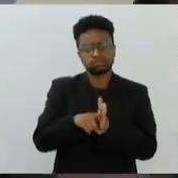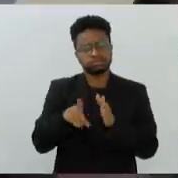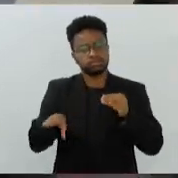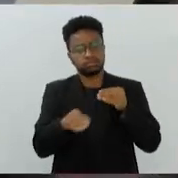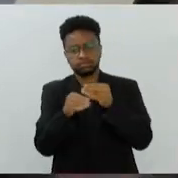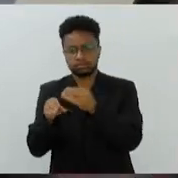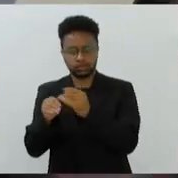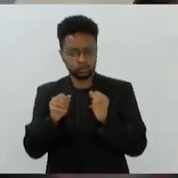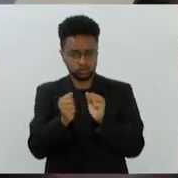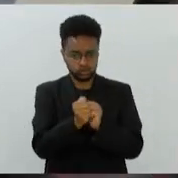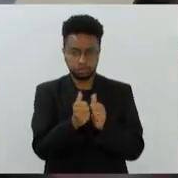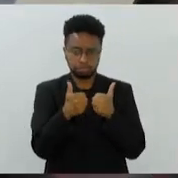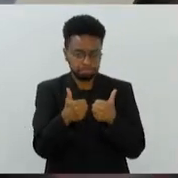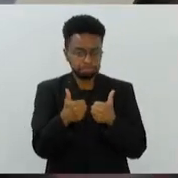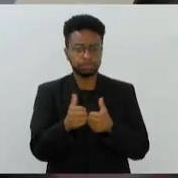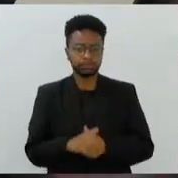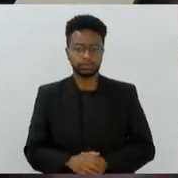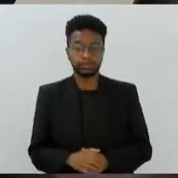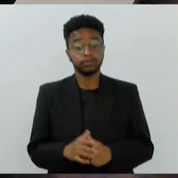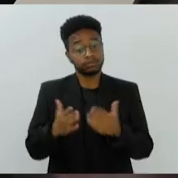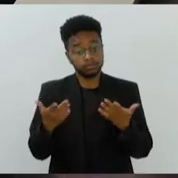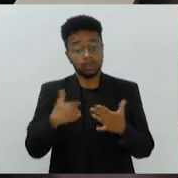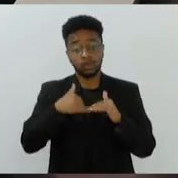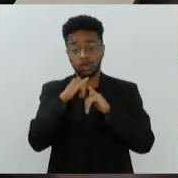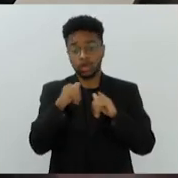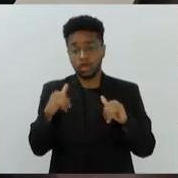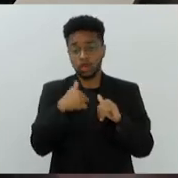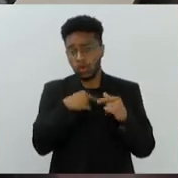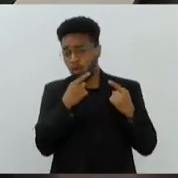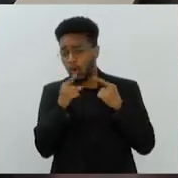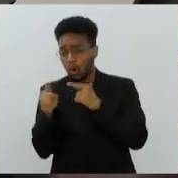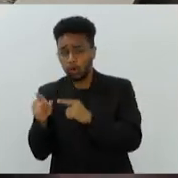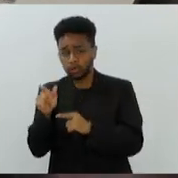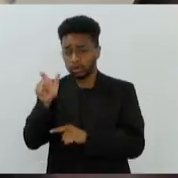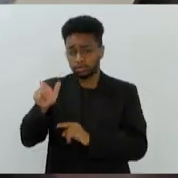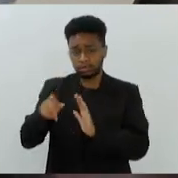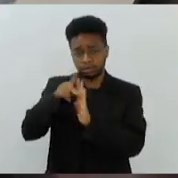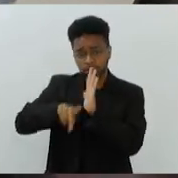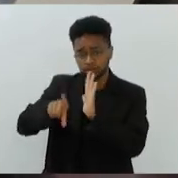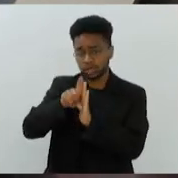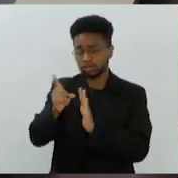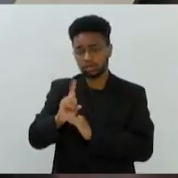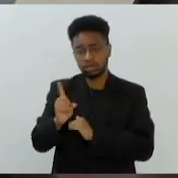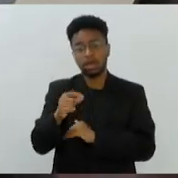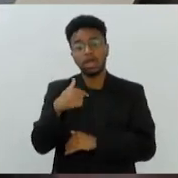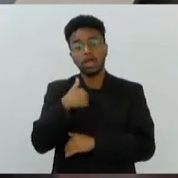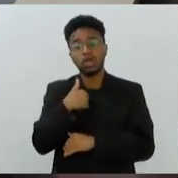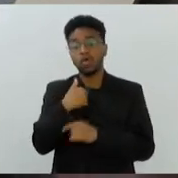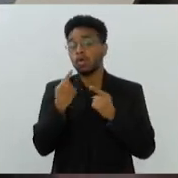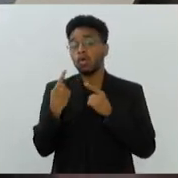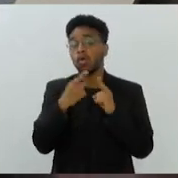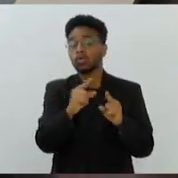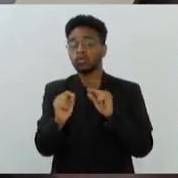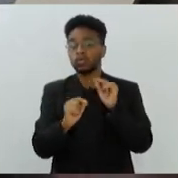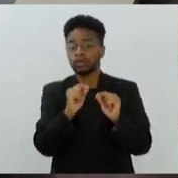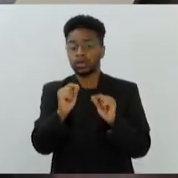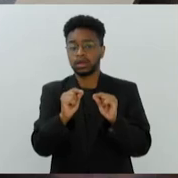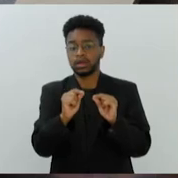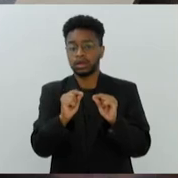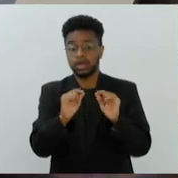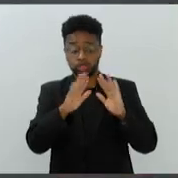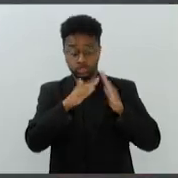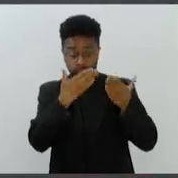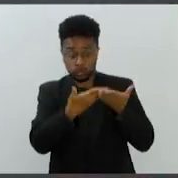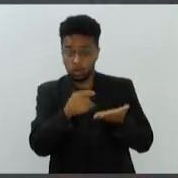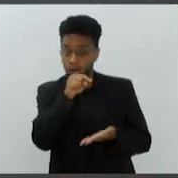tem direito. Então, é para dizer que eu não me oponho a esse projeto, não me oponho a esse projeto. Me oponho, sim, a transformar